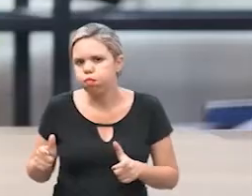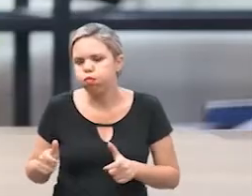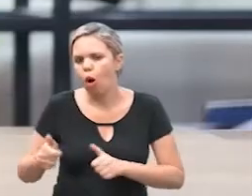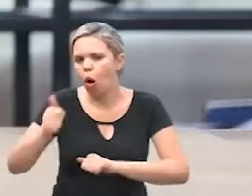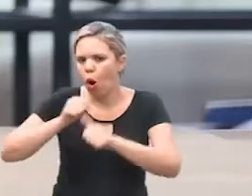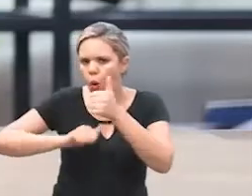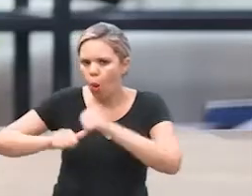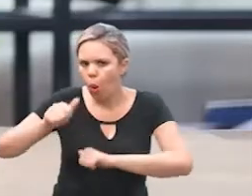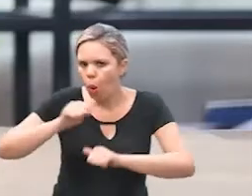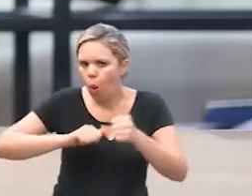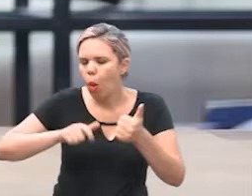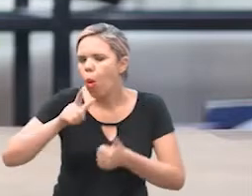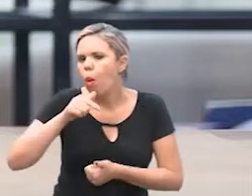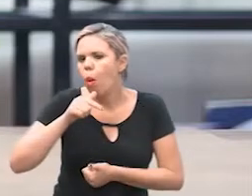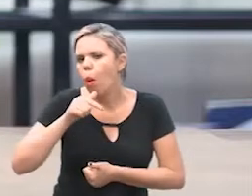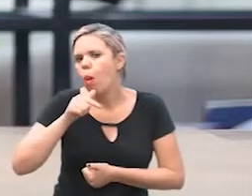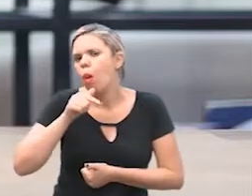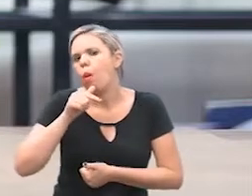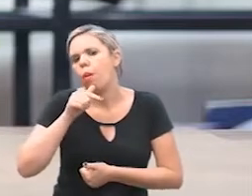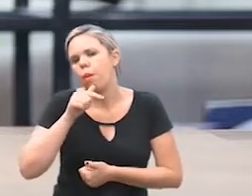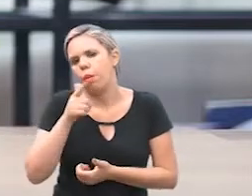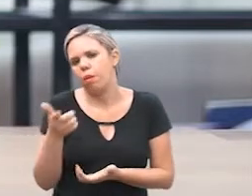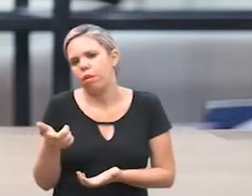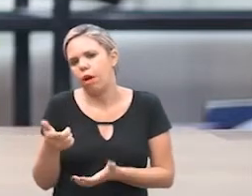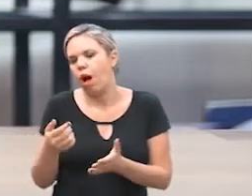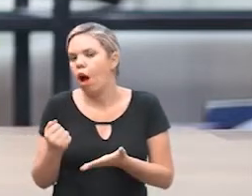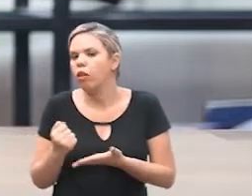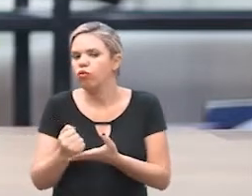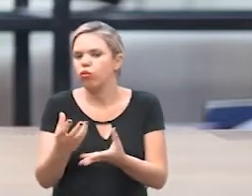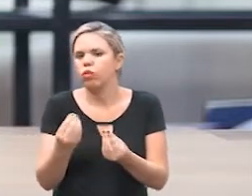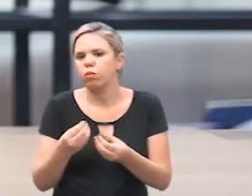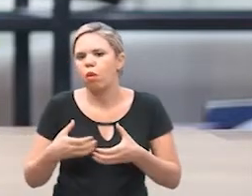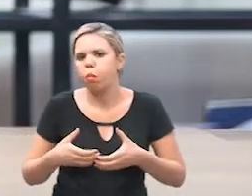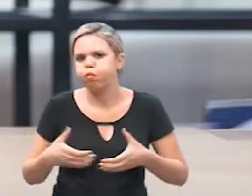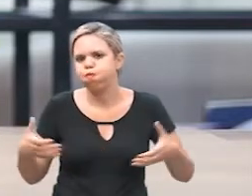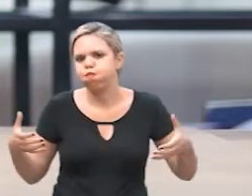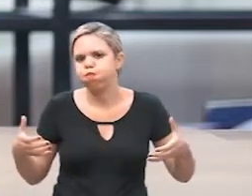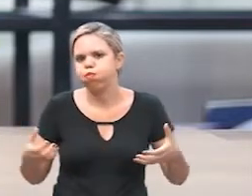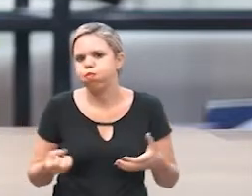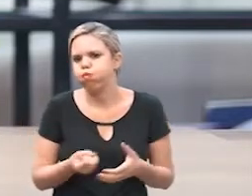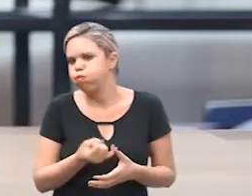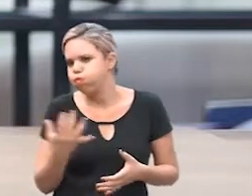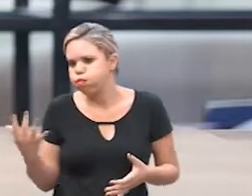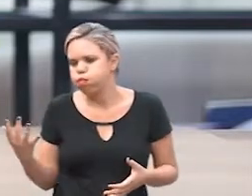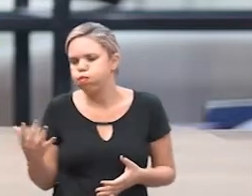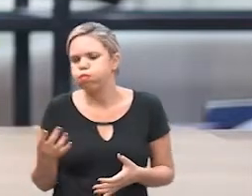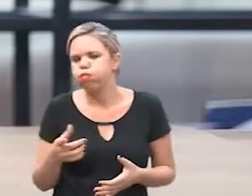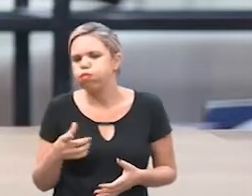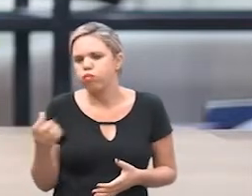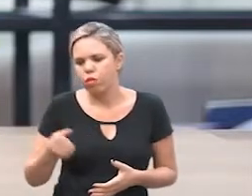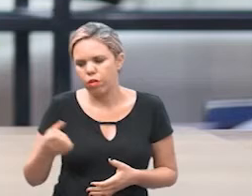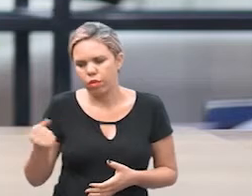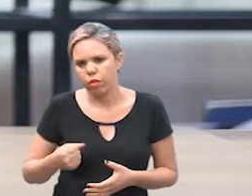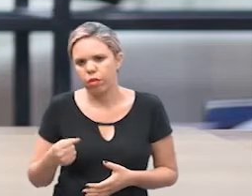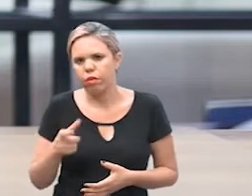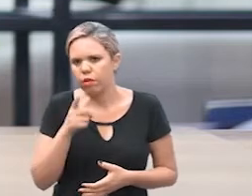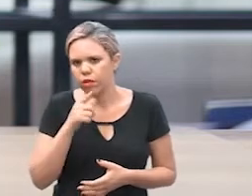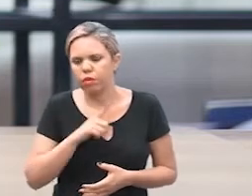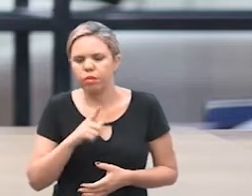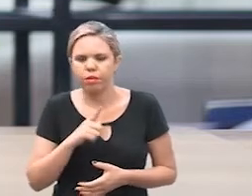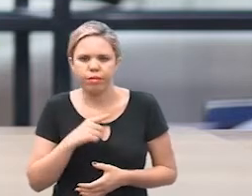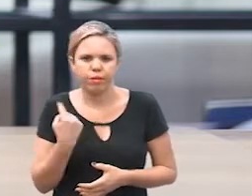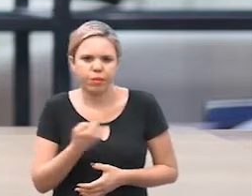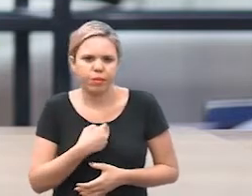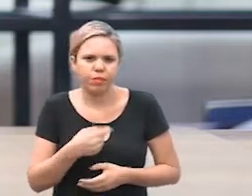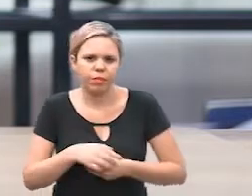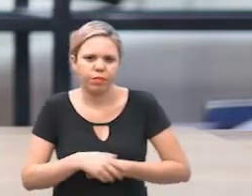ingesta hídrica, que beber água, isso ajuda muito na produção de leite. A água é outra riqueza que a gente tem, né?